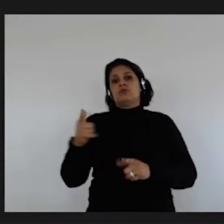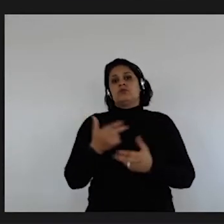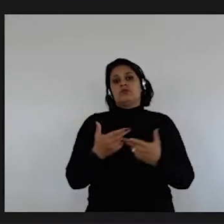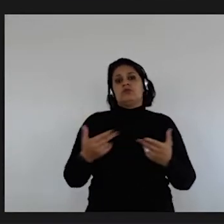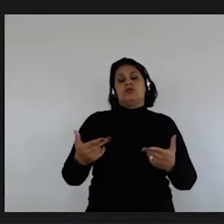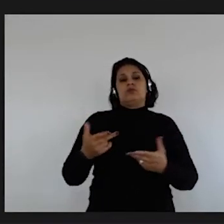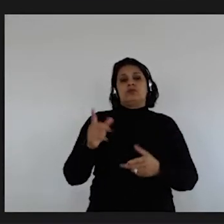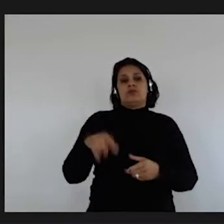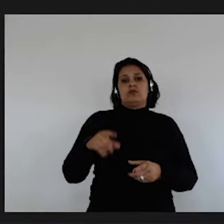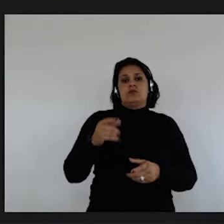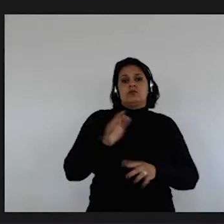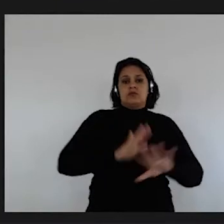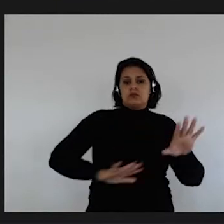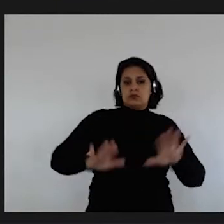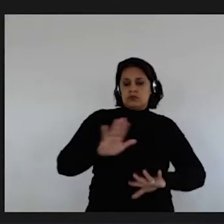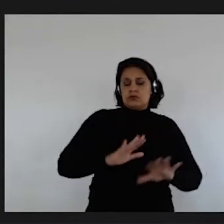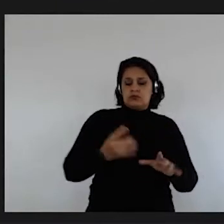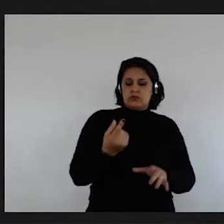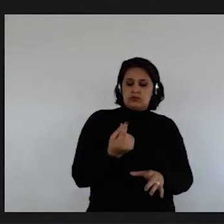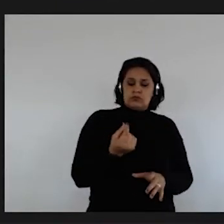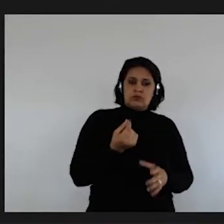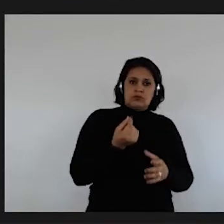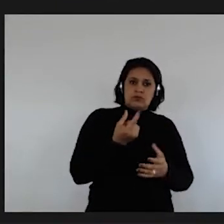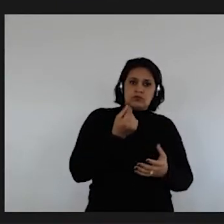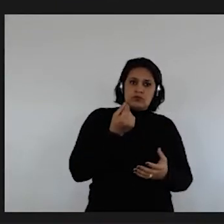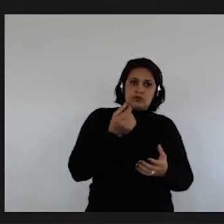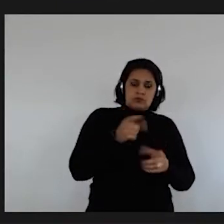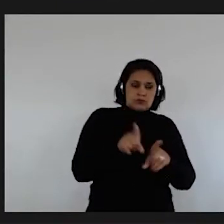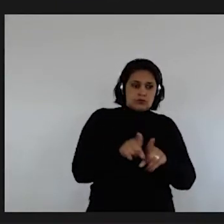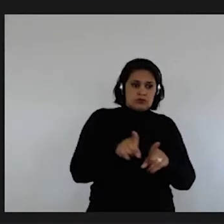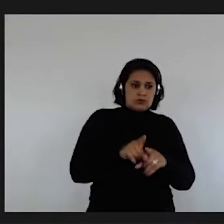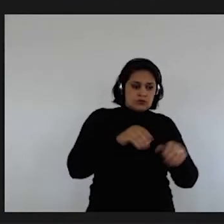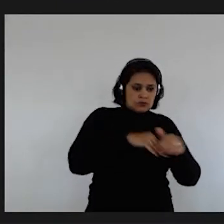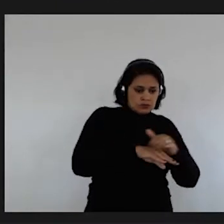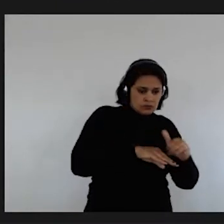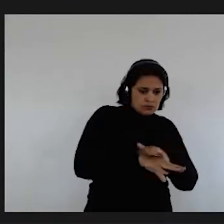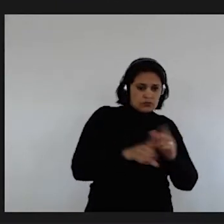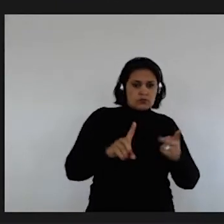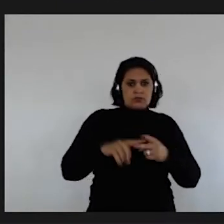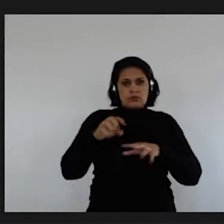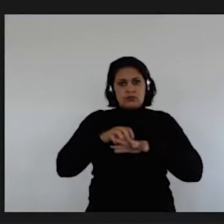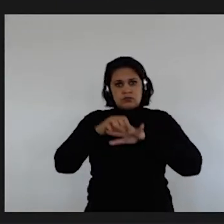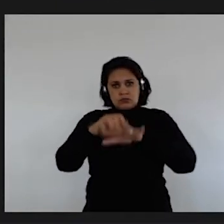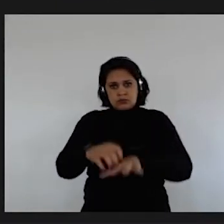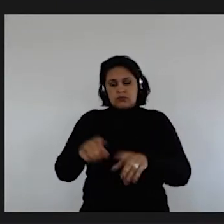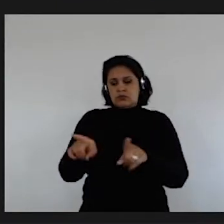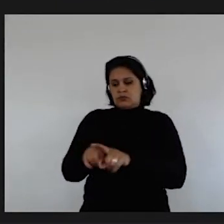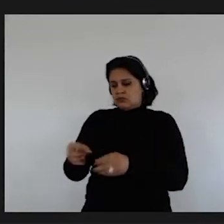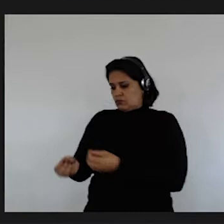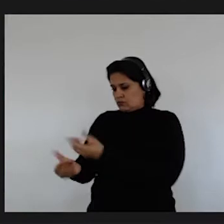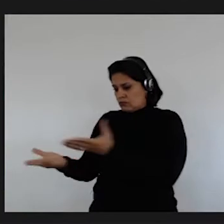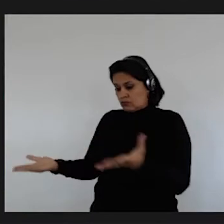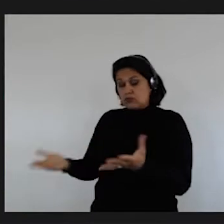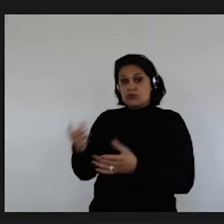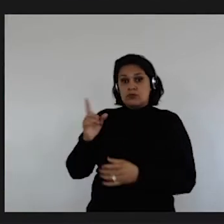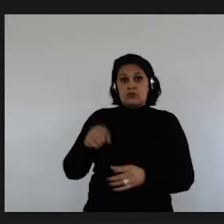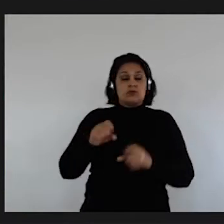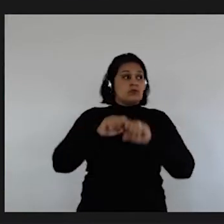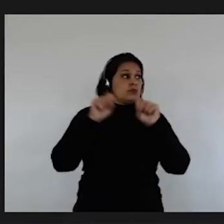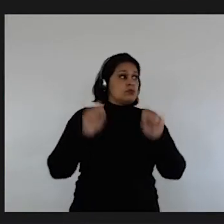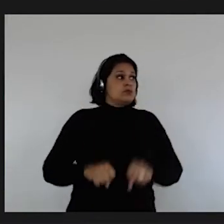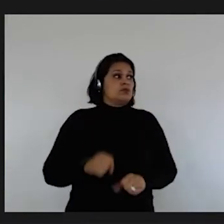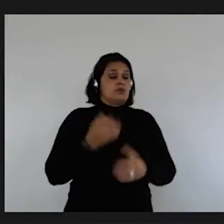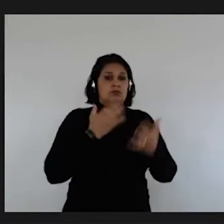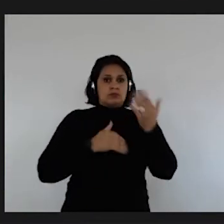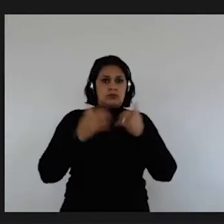armazenamento, industrialização, transporte e distribuição, passam a ser extremamente importantes dentro da grande missão do sistema de alimentos,